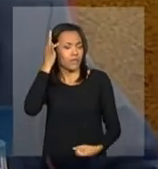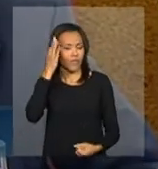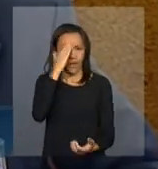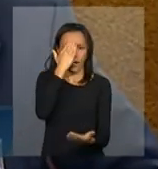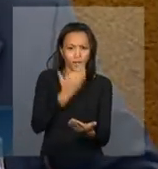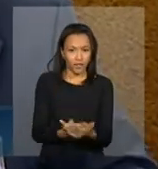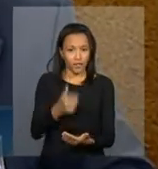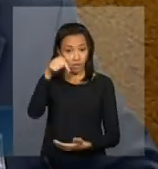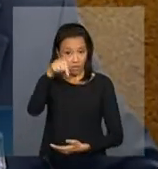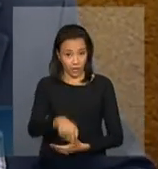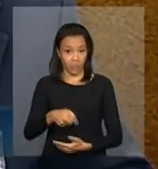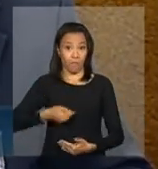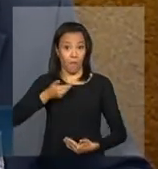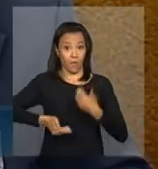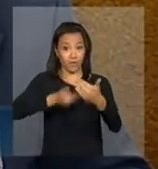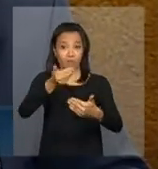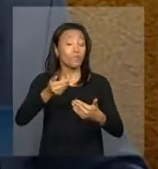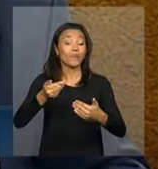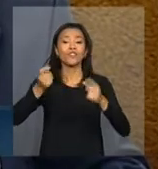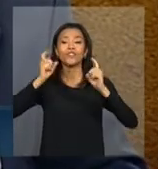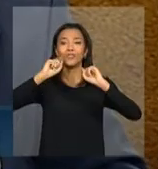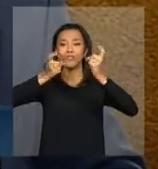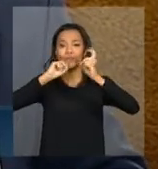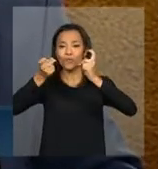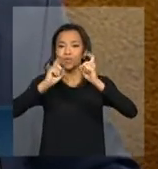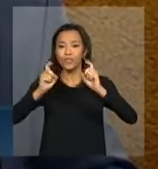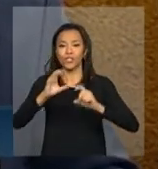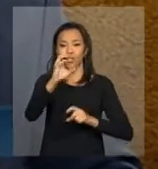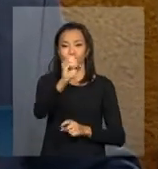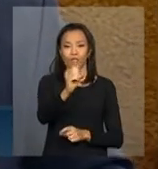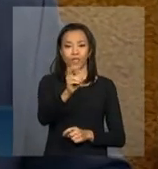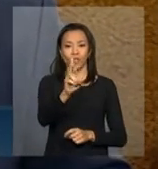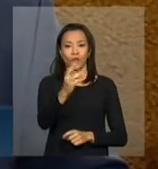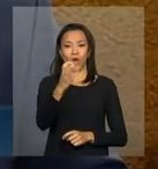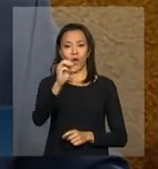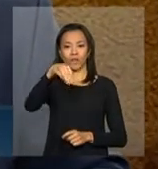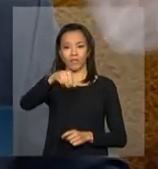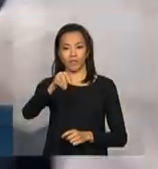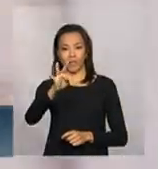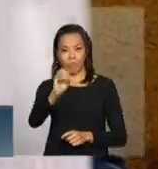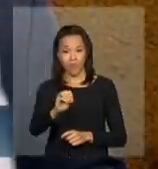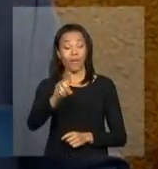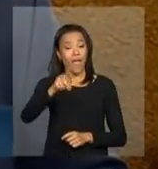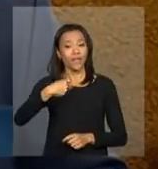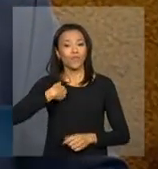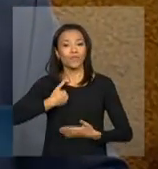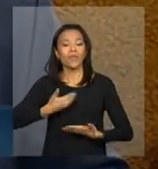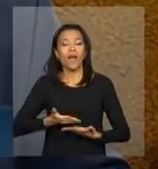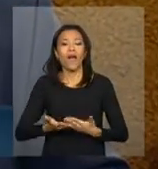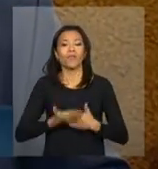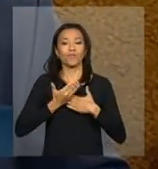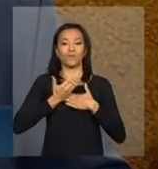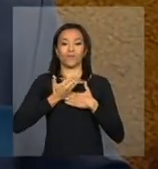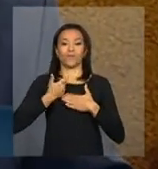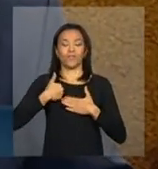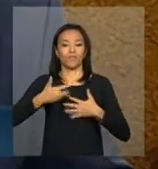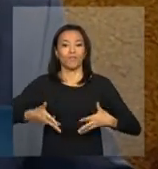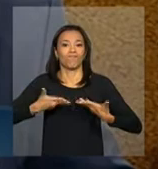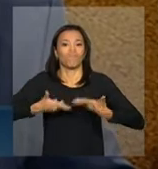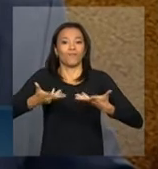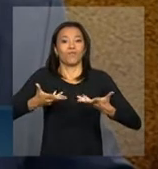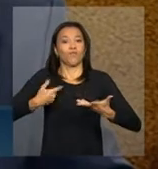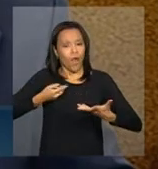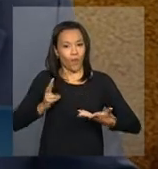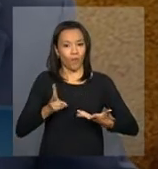nesse processo para discutir o orçamento público é o que faz, é o que alimenta o nosso trabalho, é o que estimula a gente a continuar trabalhando